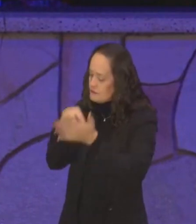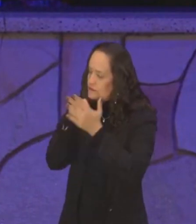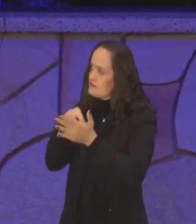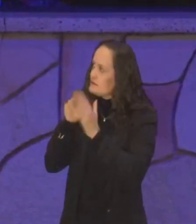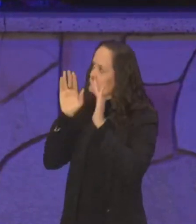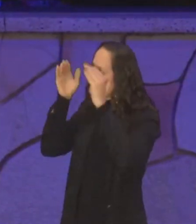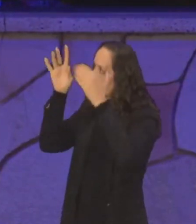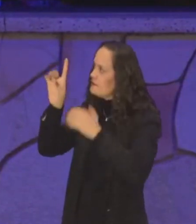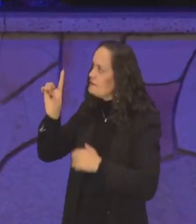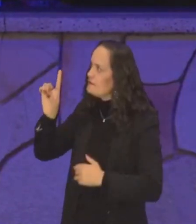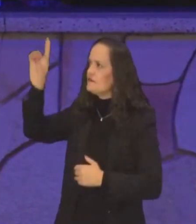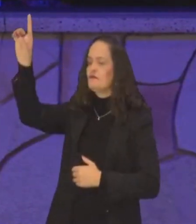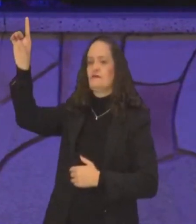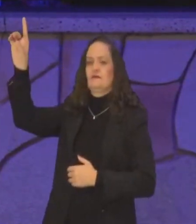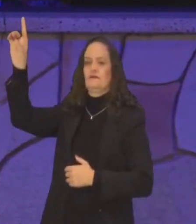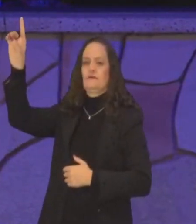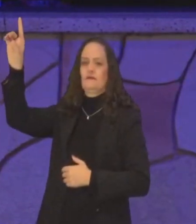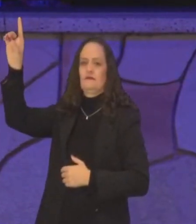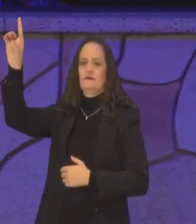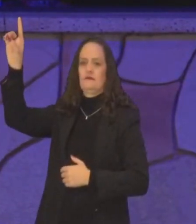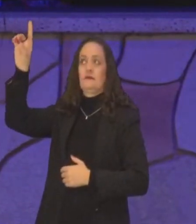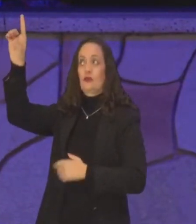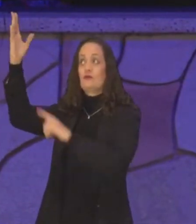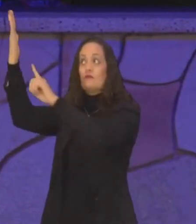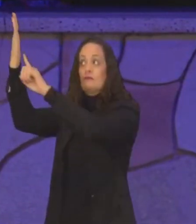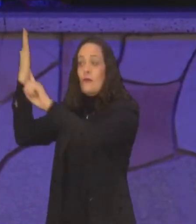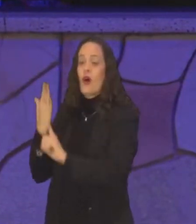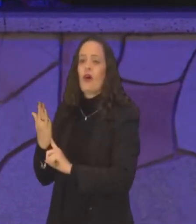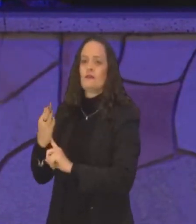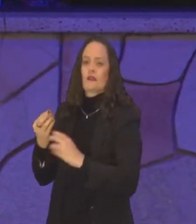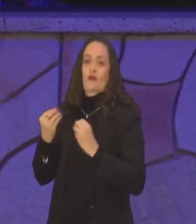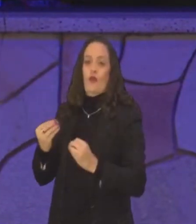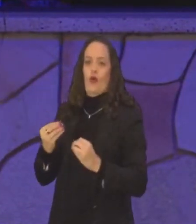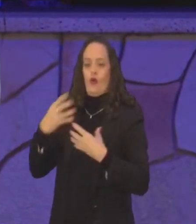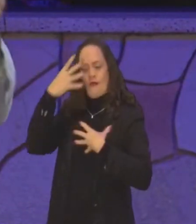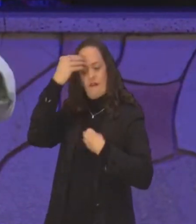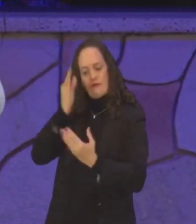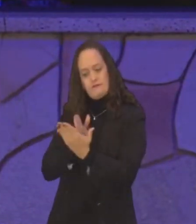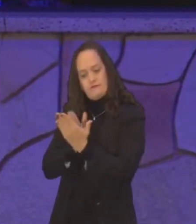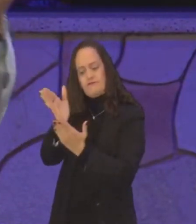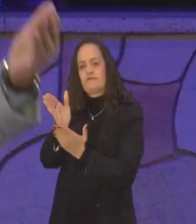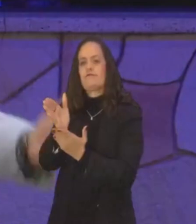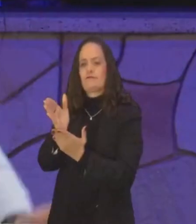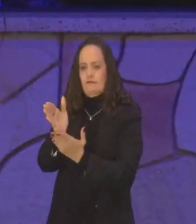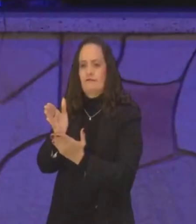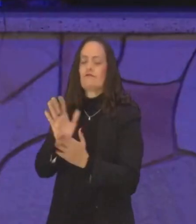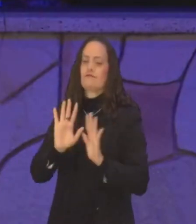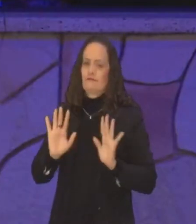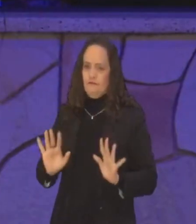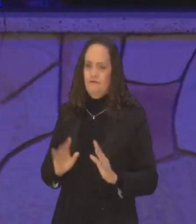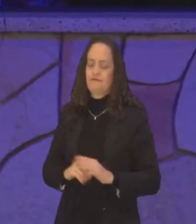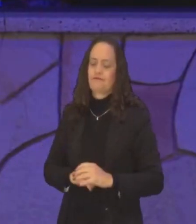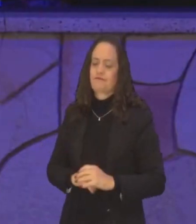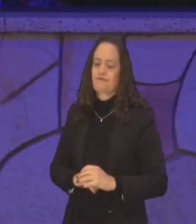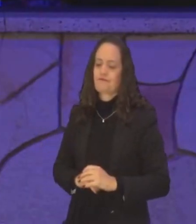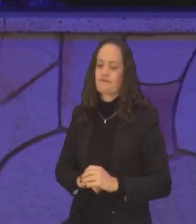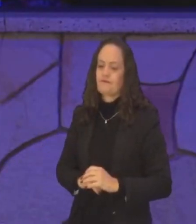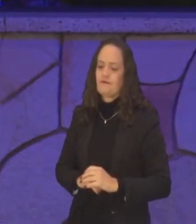comportamento conforme a palavra do Senhor nos mostra. Mas eu sei que isso é polêmico, o irmão pode até